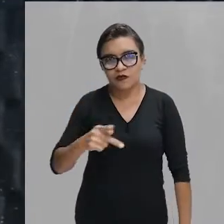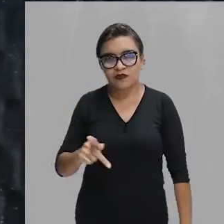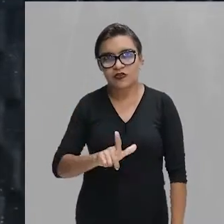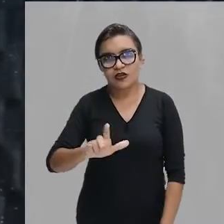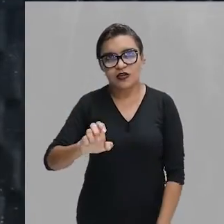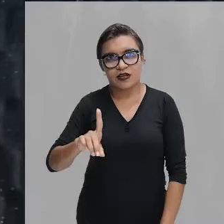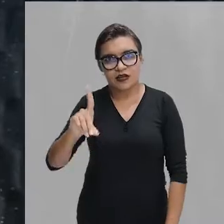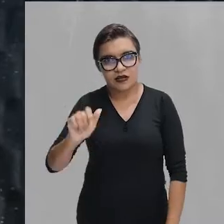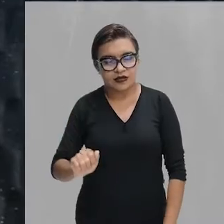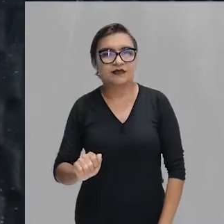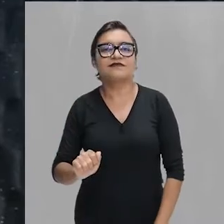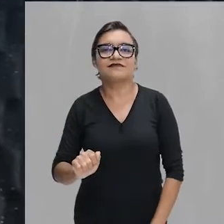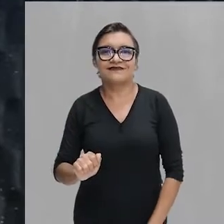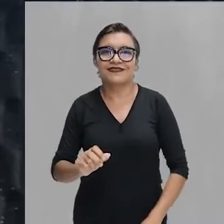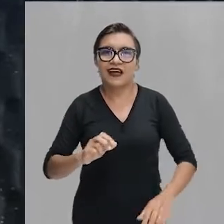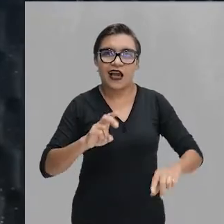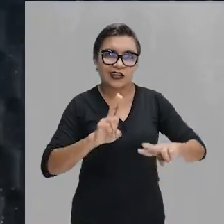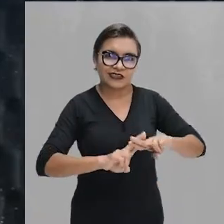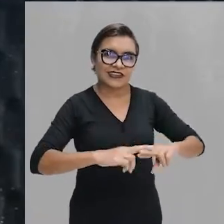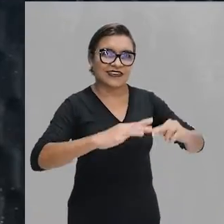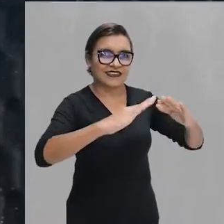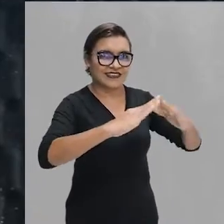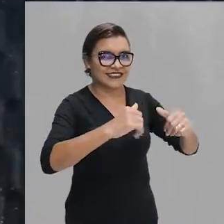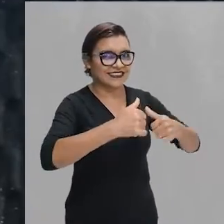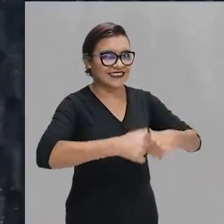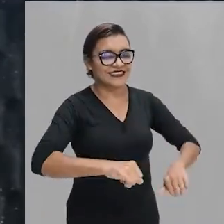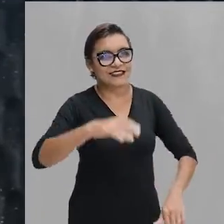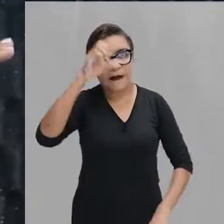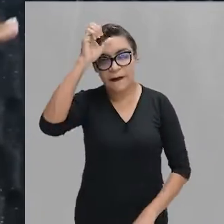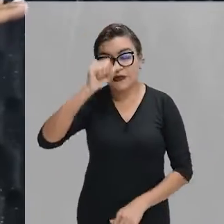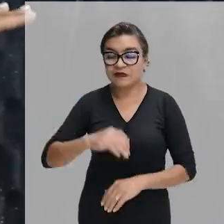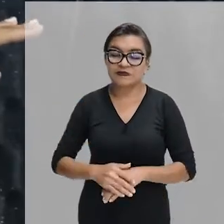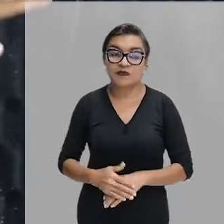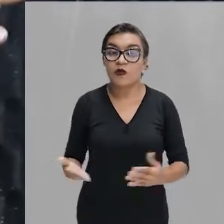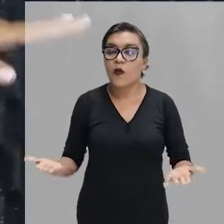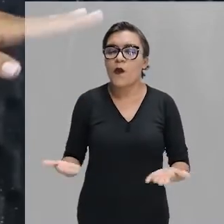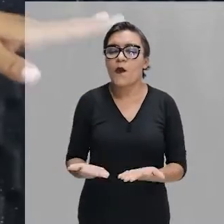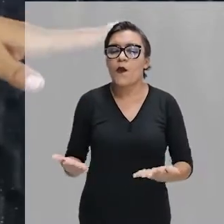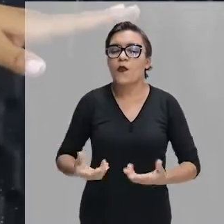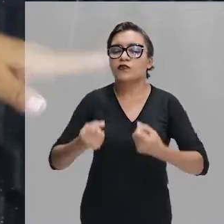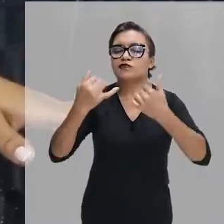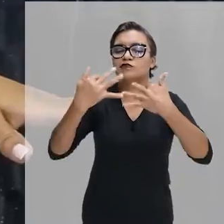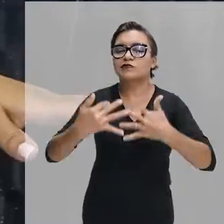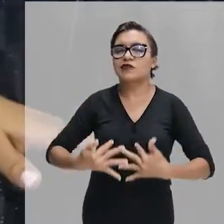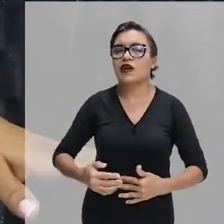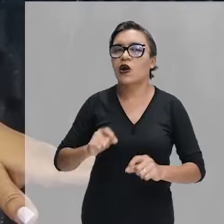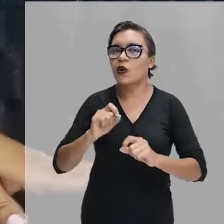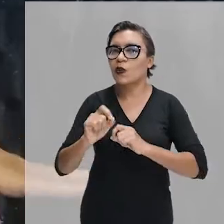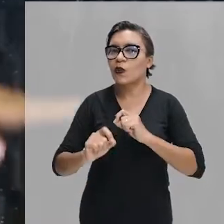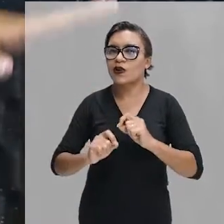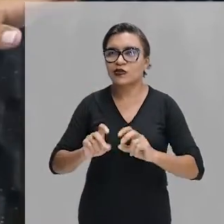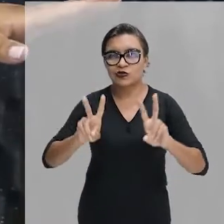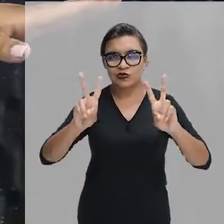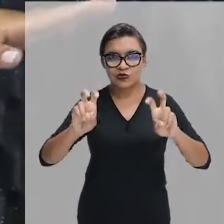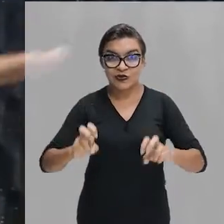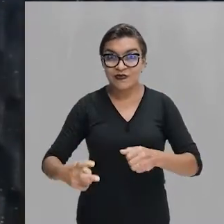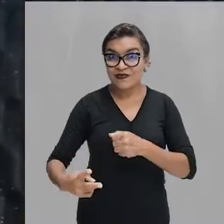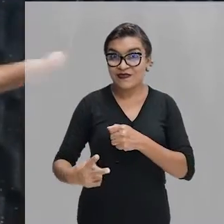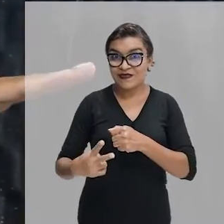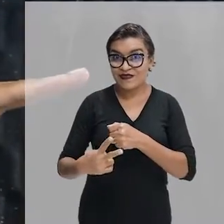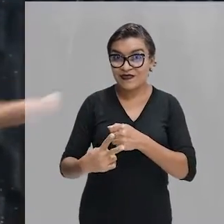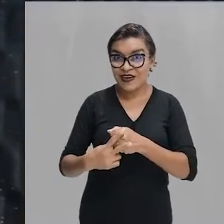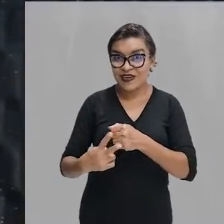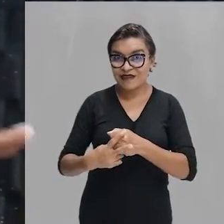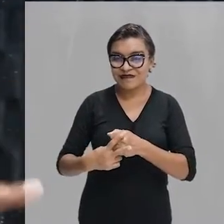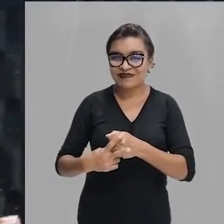Jane, com vocês aqui na área do hashtag Fique em Casa Aprendendo. E hoje nós vamos falar de verbos. Ah,